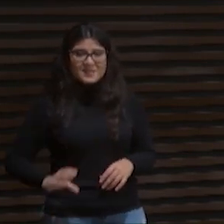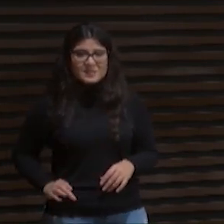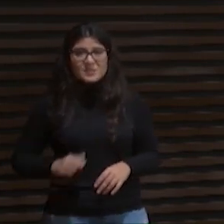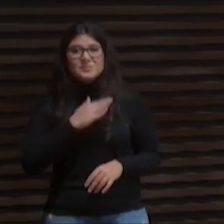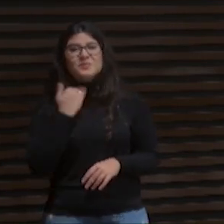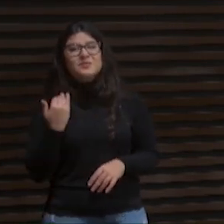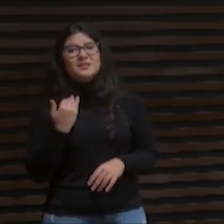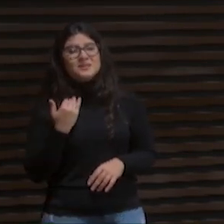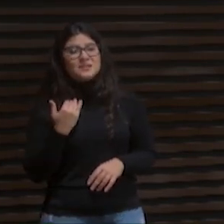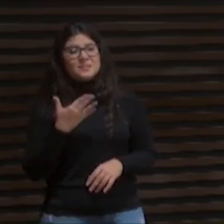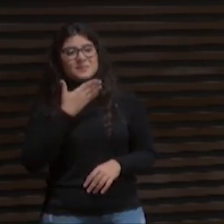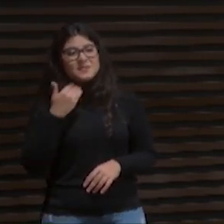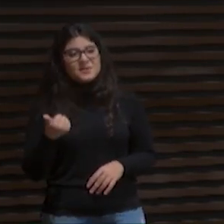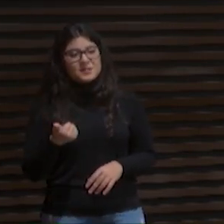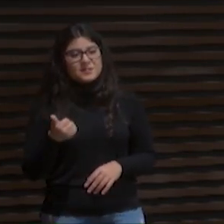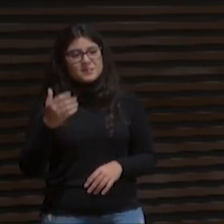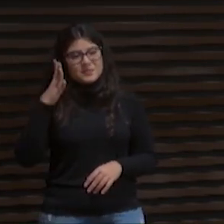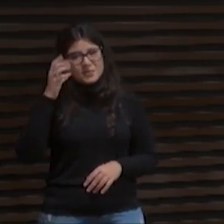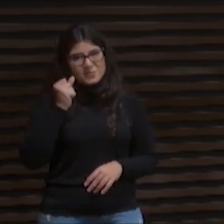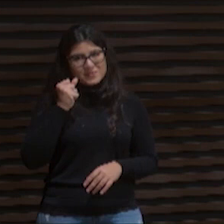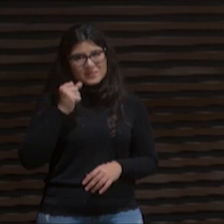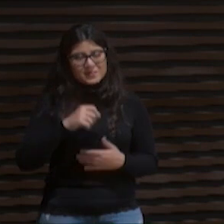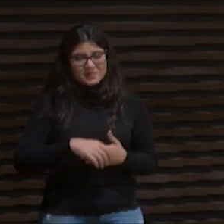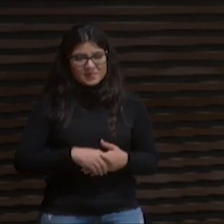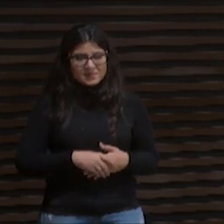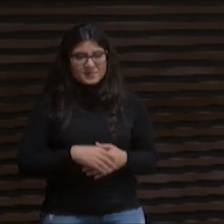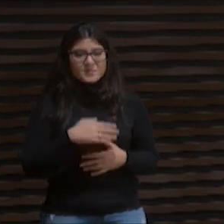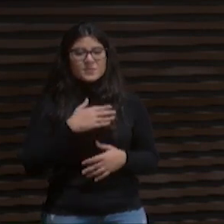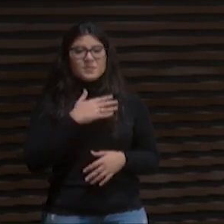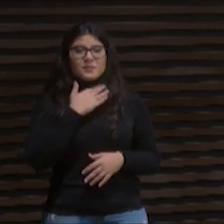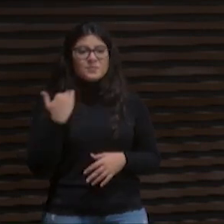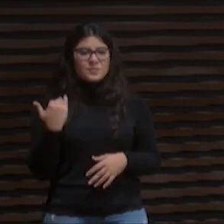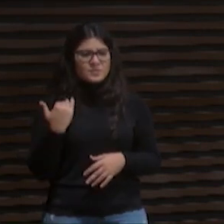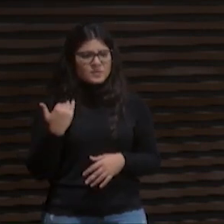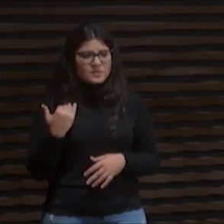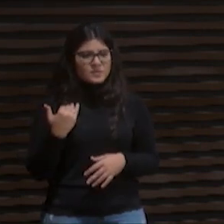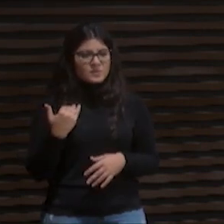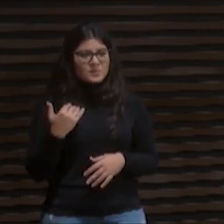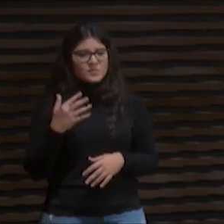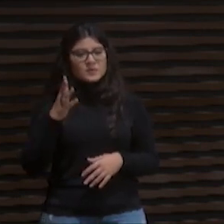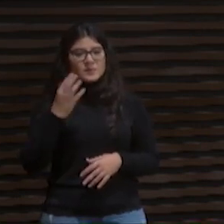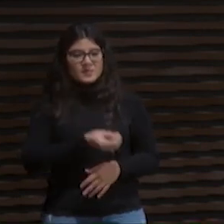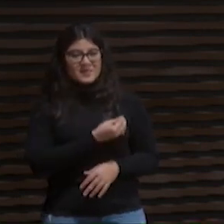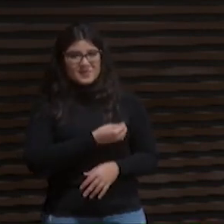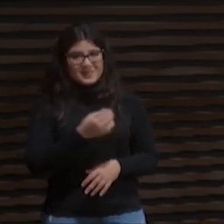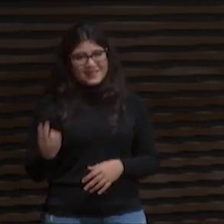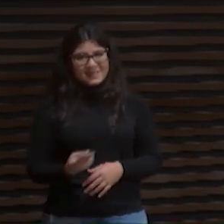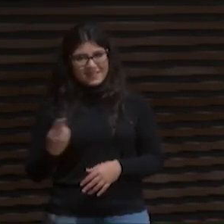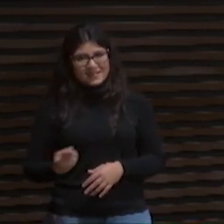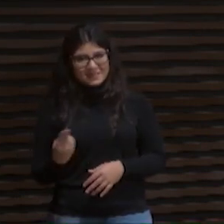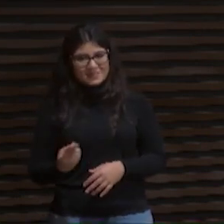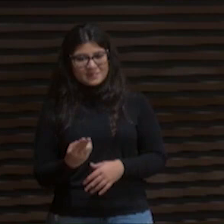o morrer é lucro. O morrer é vida, meus irmãos, é vida